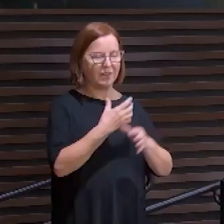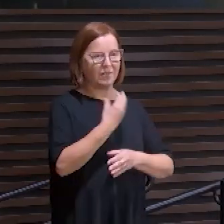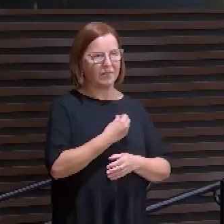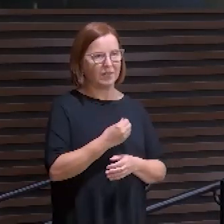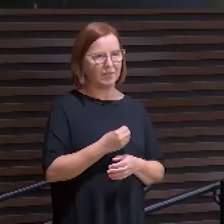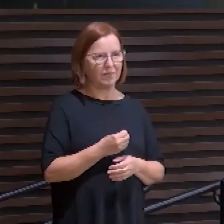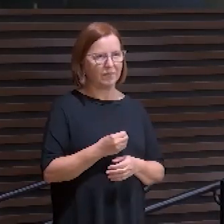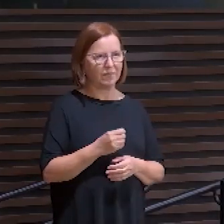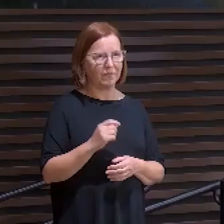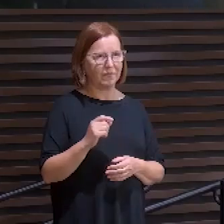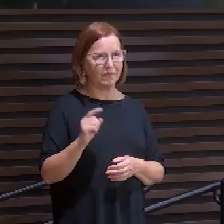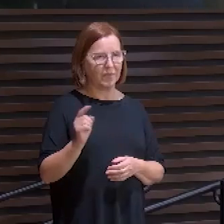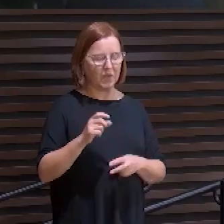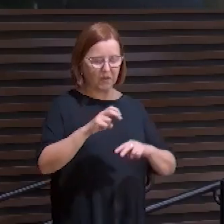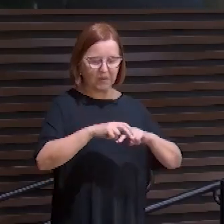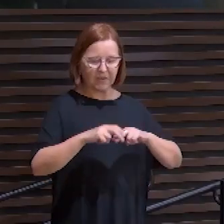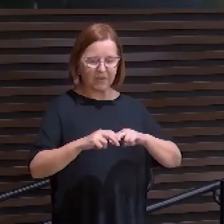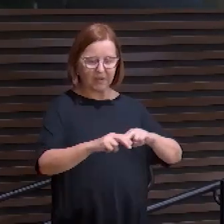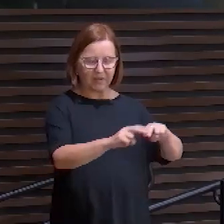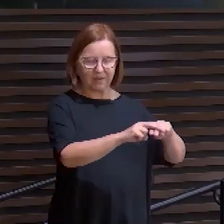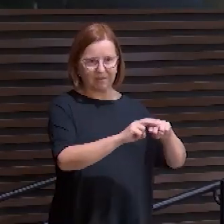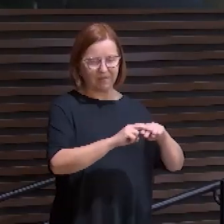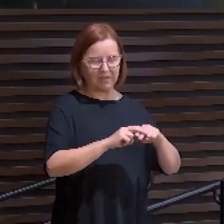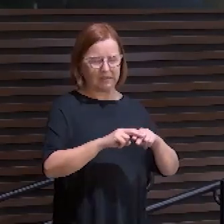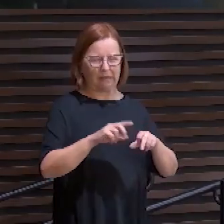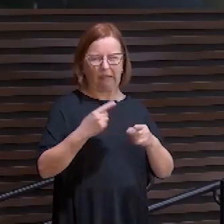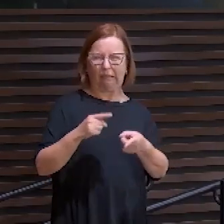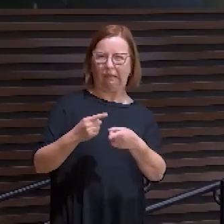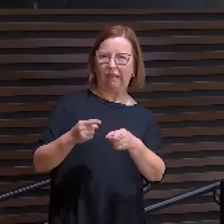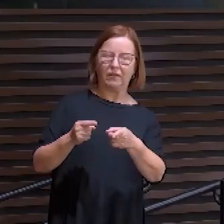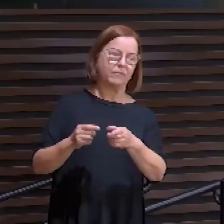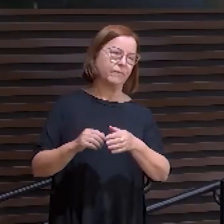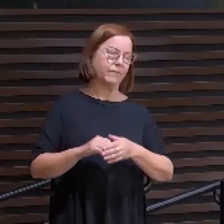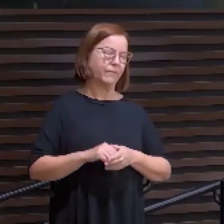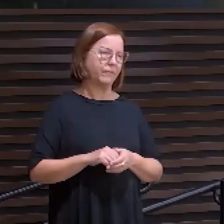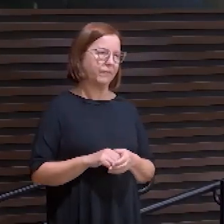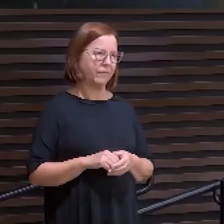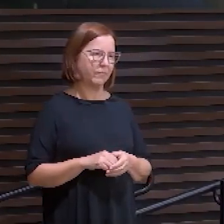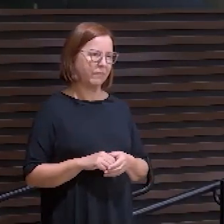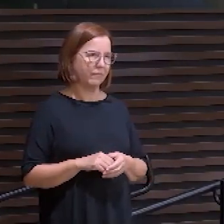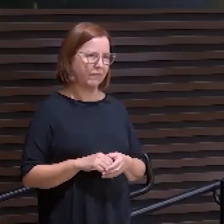Não se assente na roda dos escarnecedores.